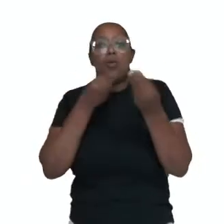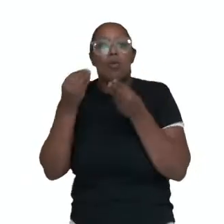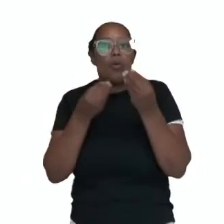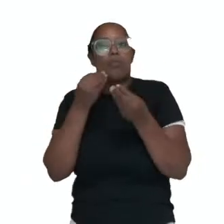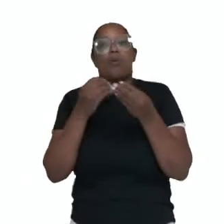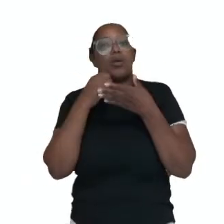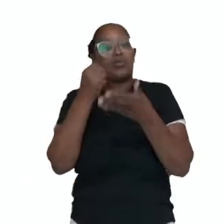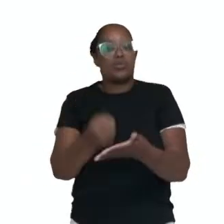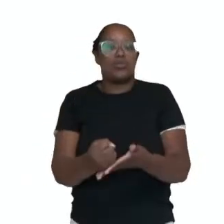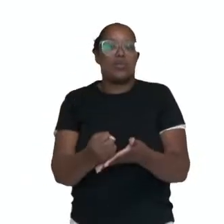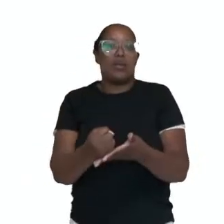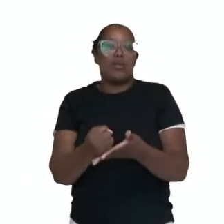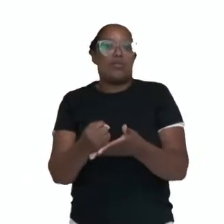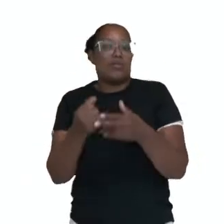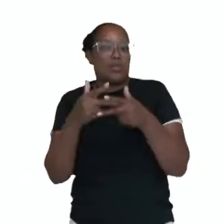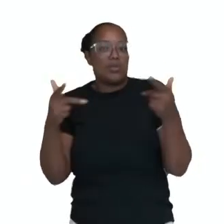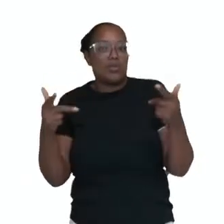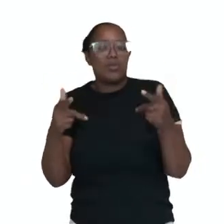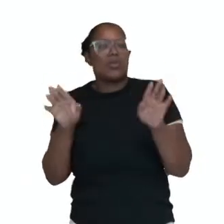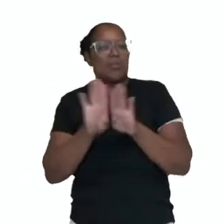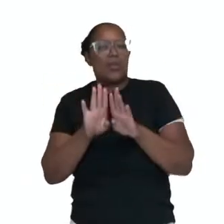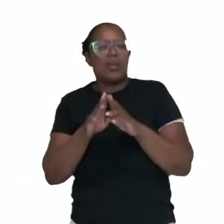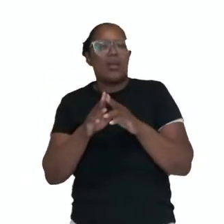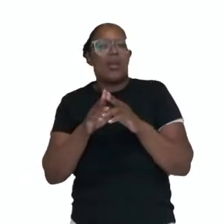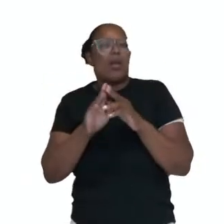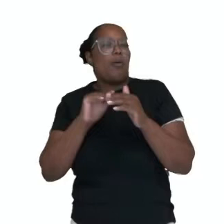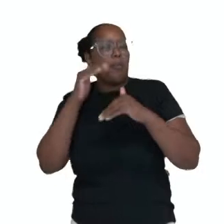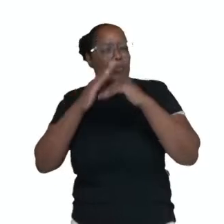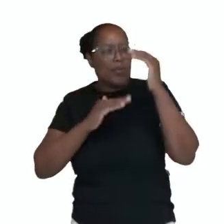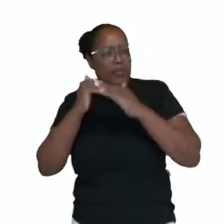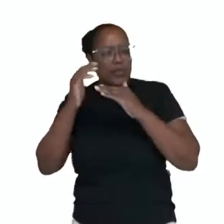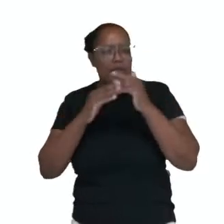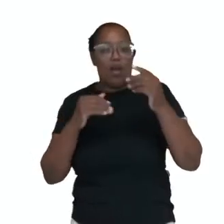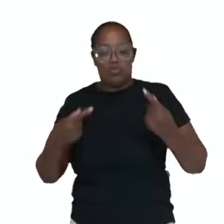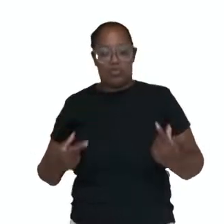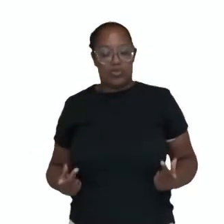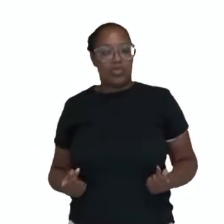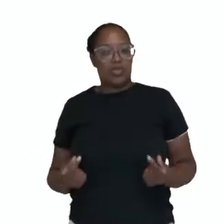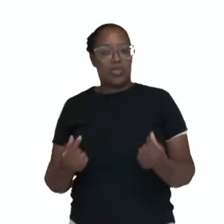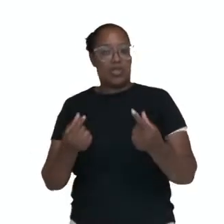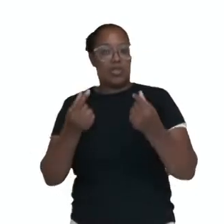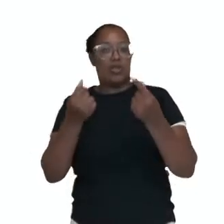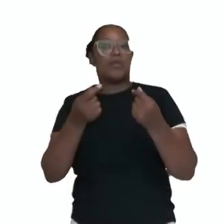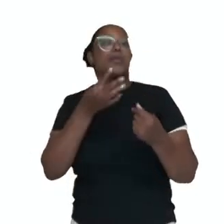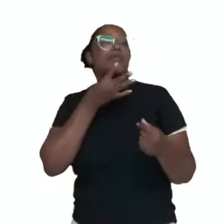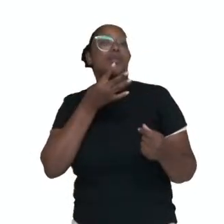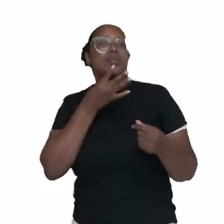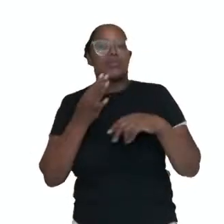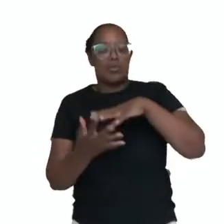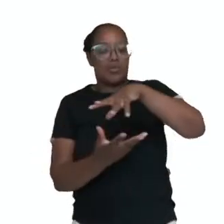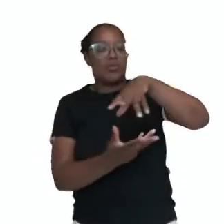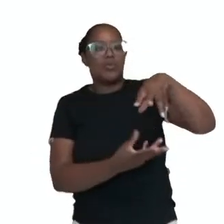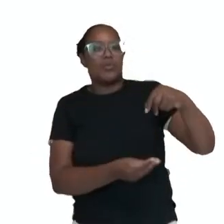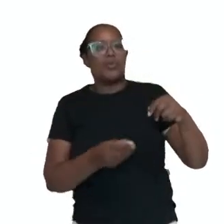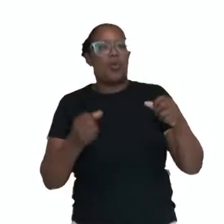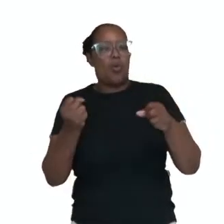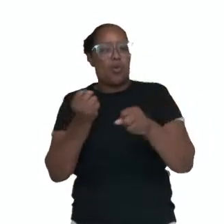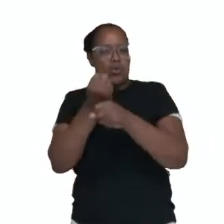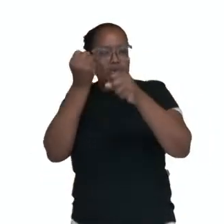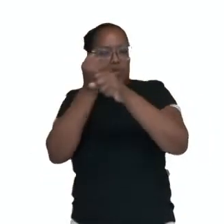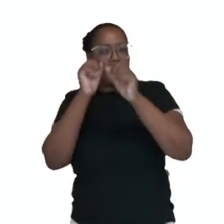uma causa, realização profissional, riqueza, conhecer o mundo, construir